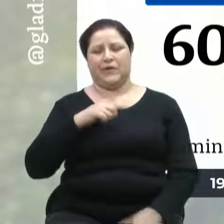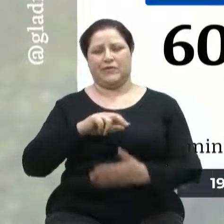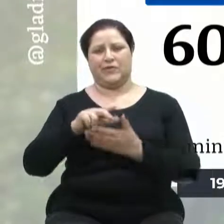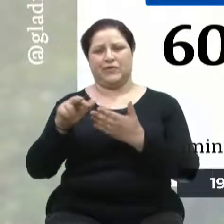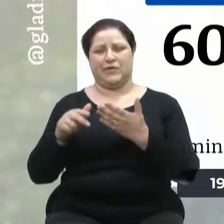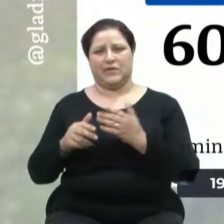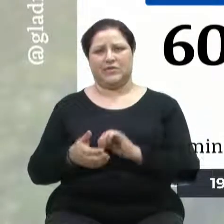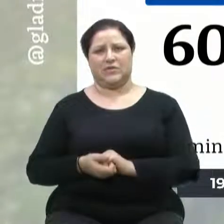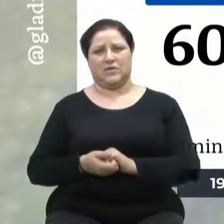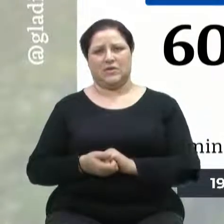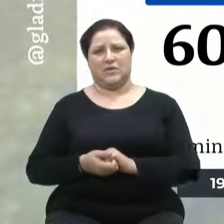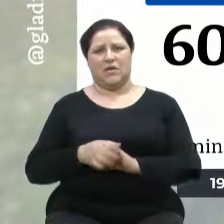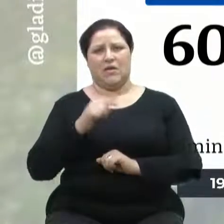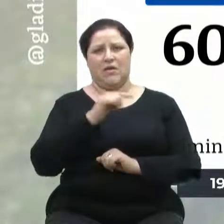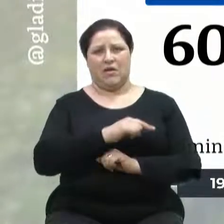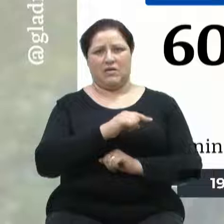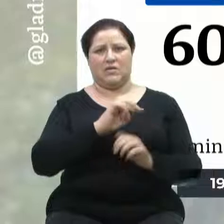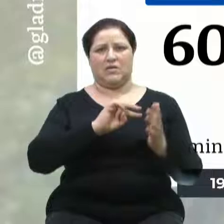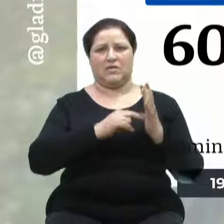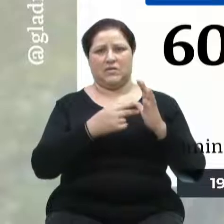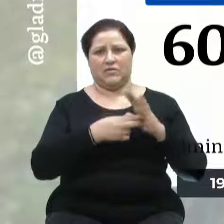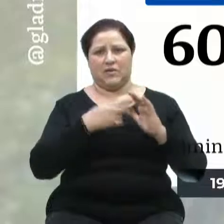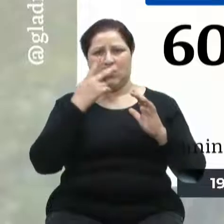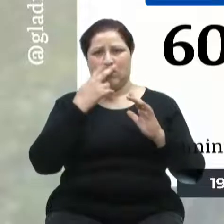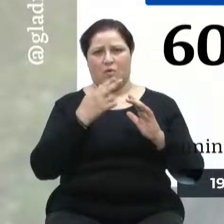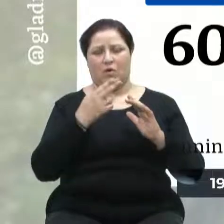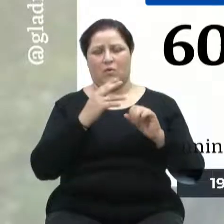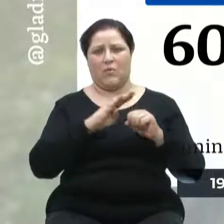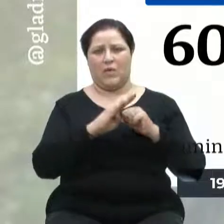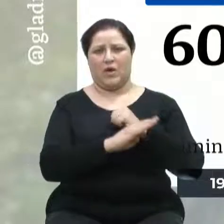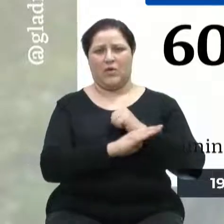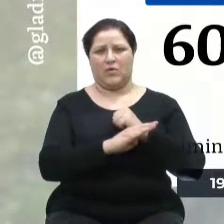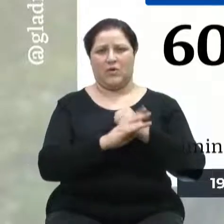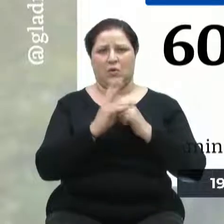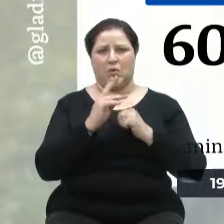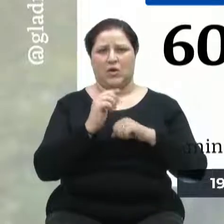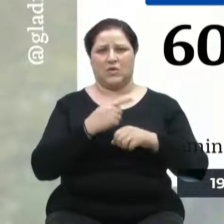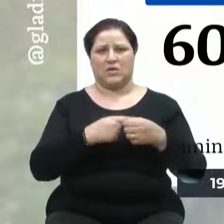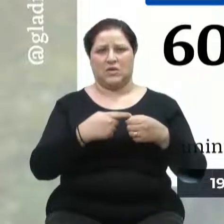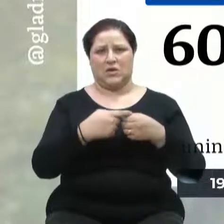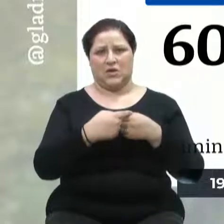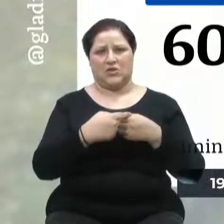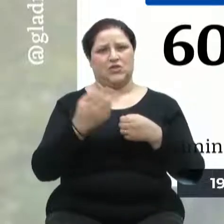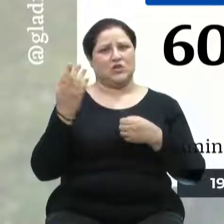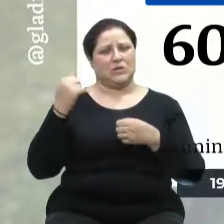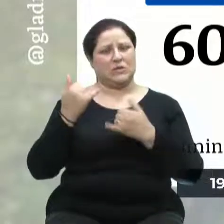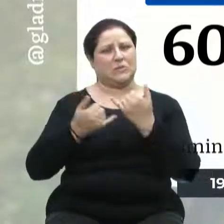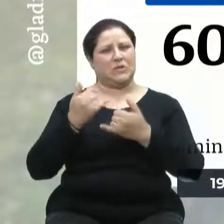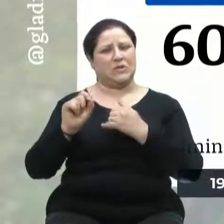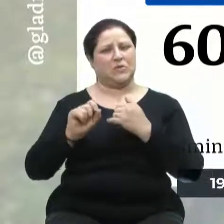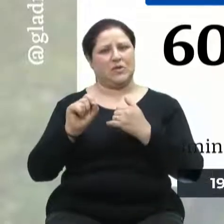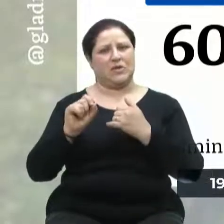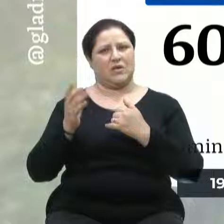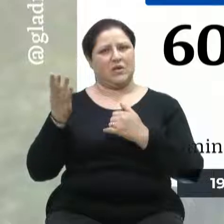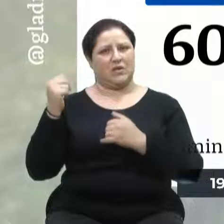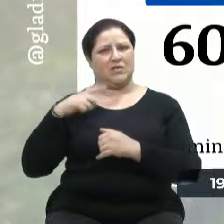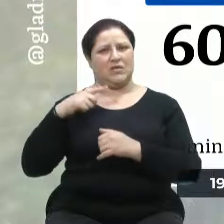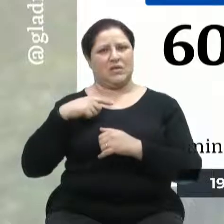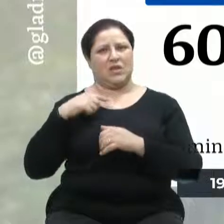Risso é uma cidade. A gente até brinca, quando foi para Lavã, nós dizíamos,